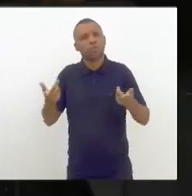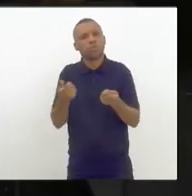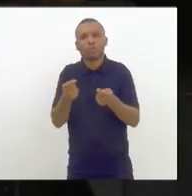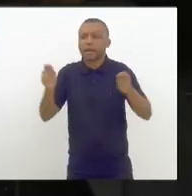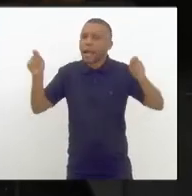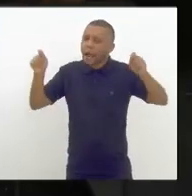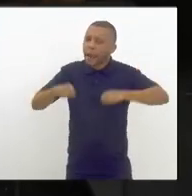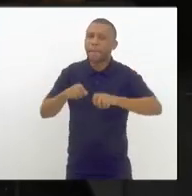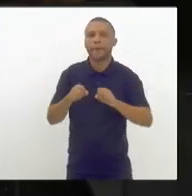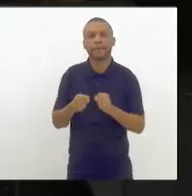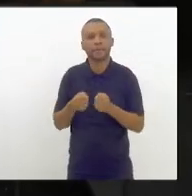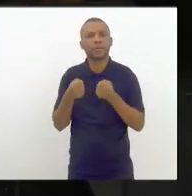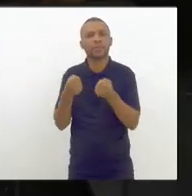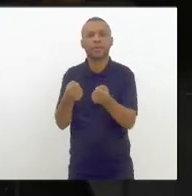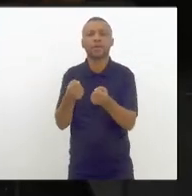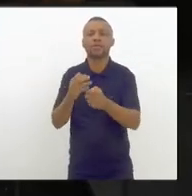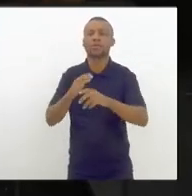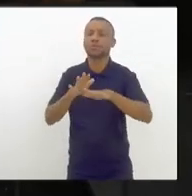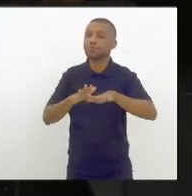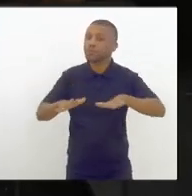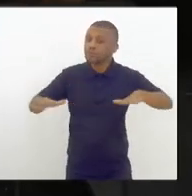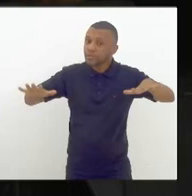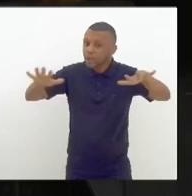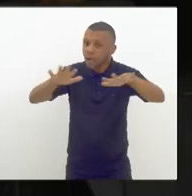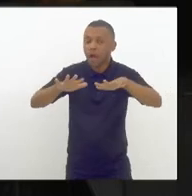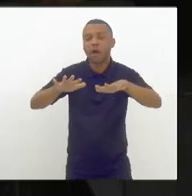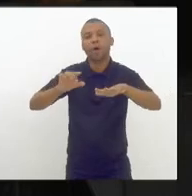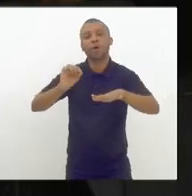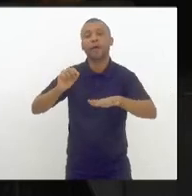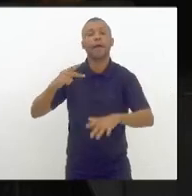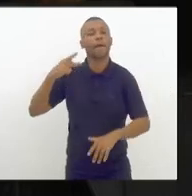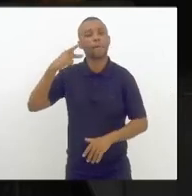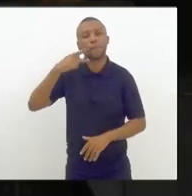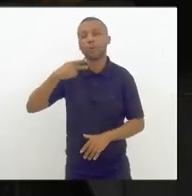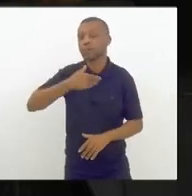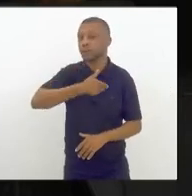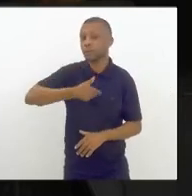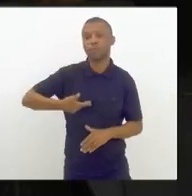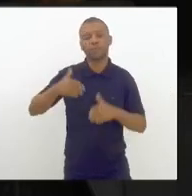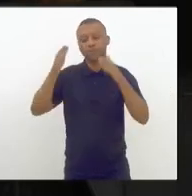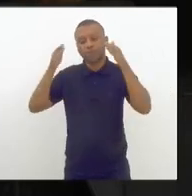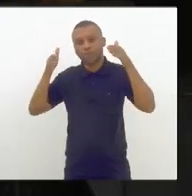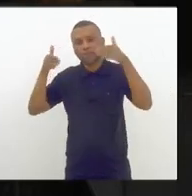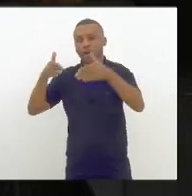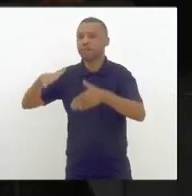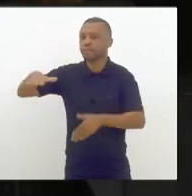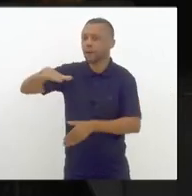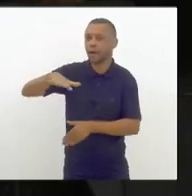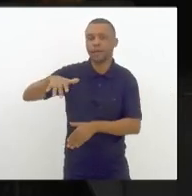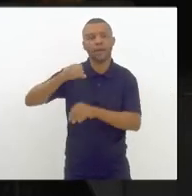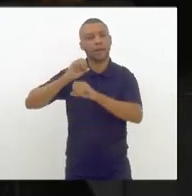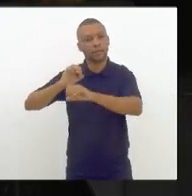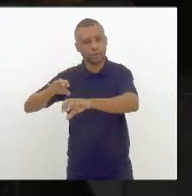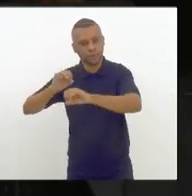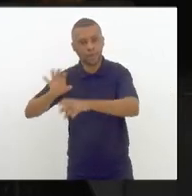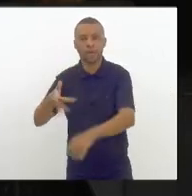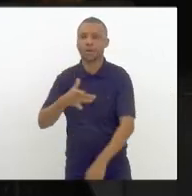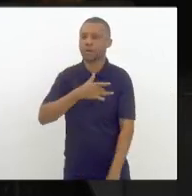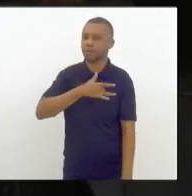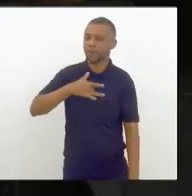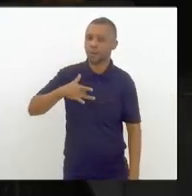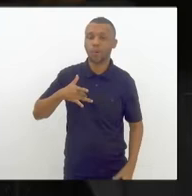garantir com universalidade políticas públicas de educação saúde Assistência